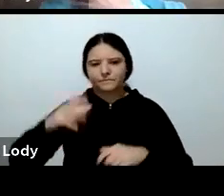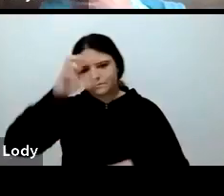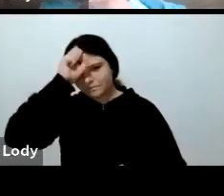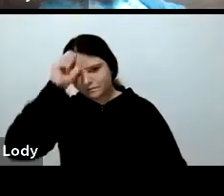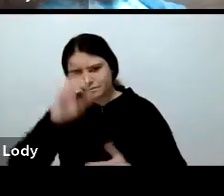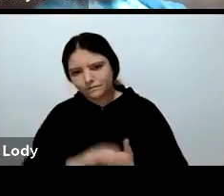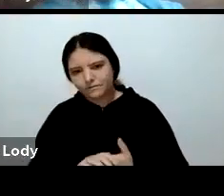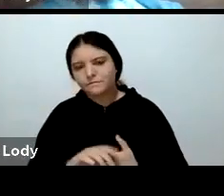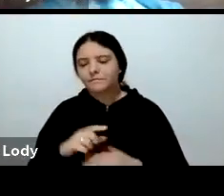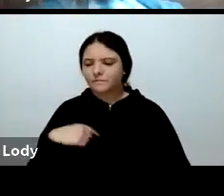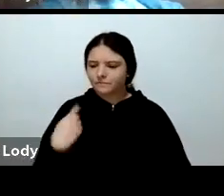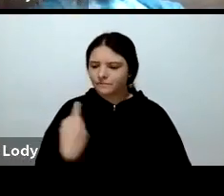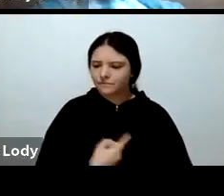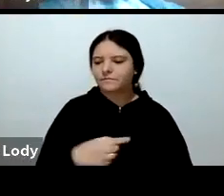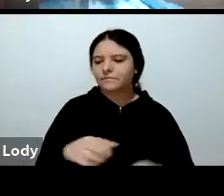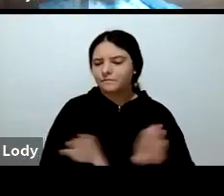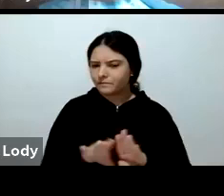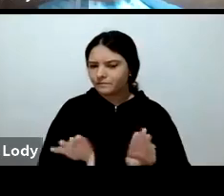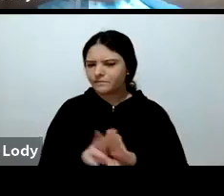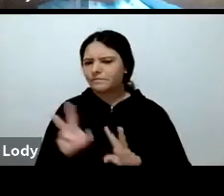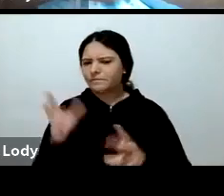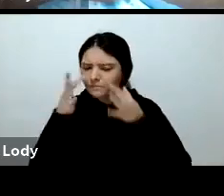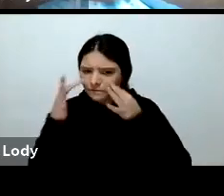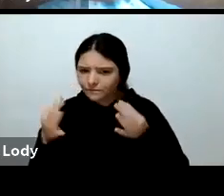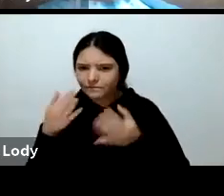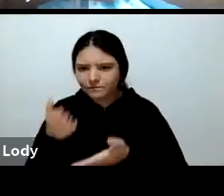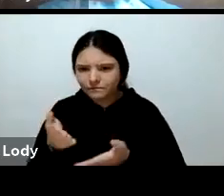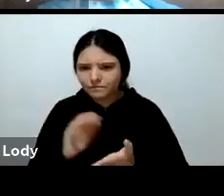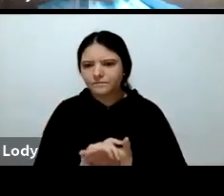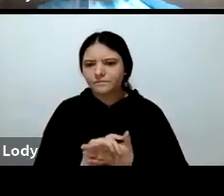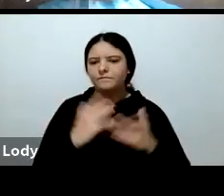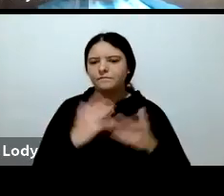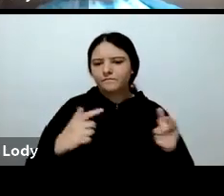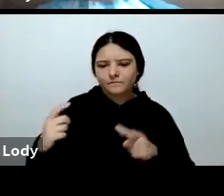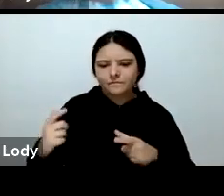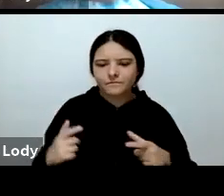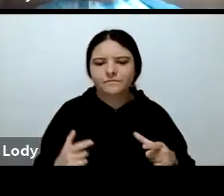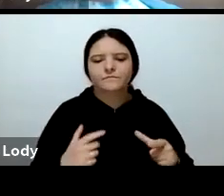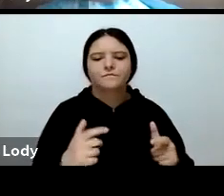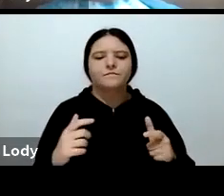está olhando para isso, né? Onde estão existe